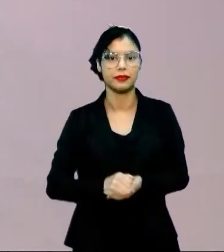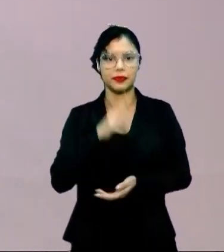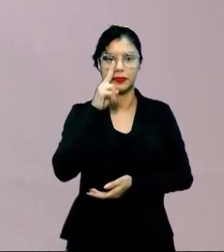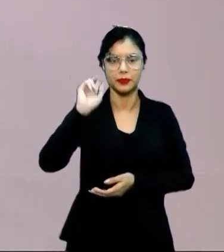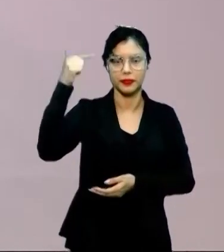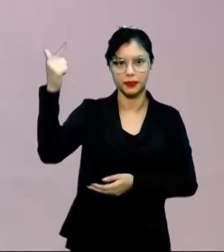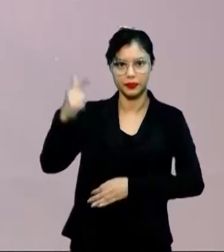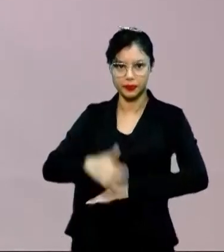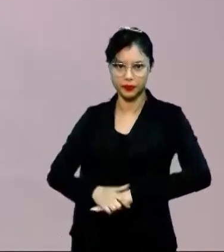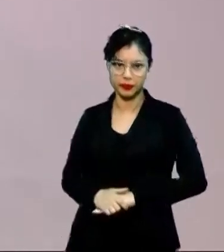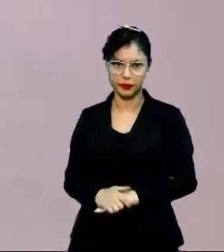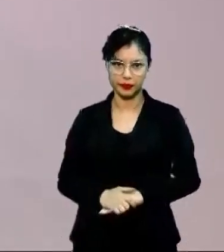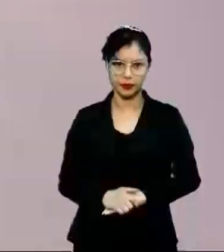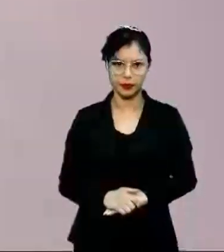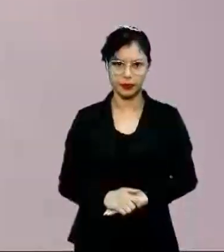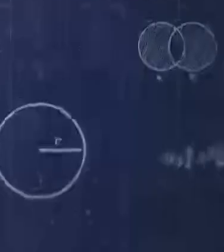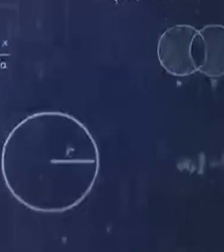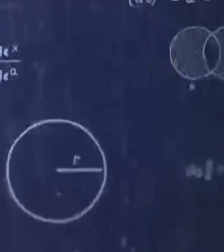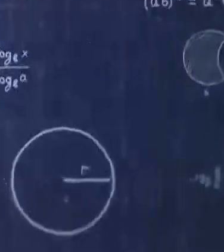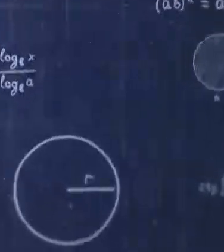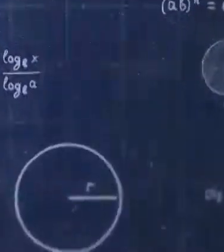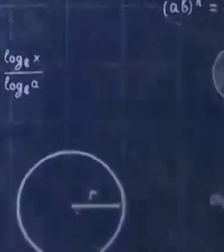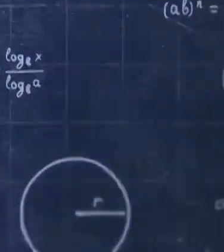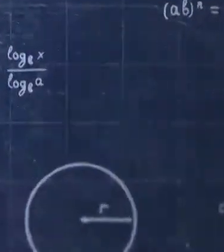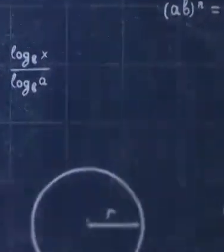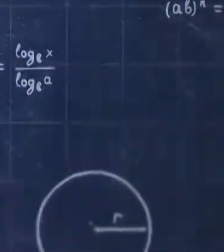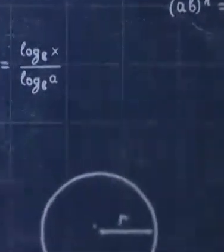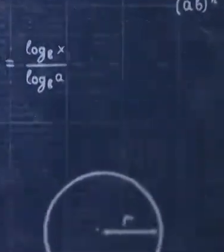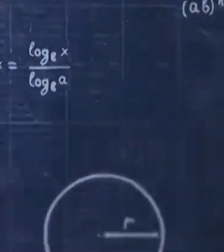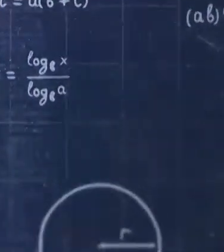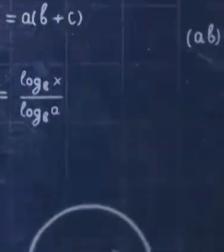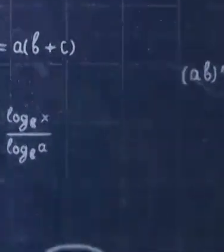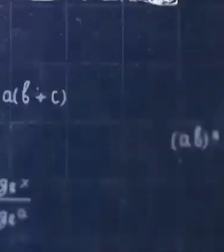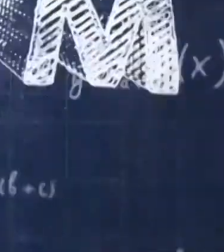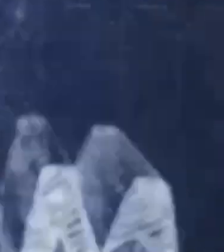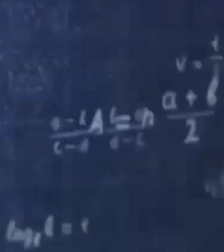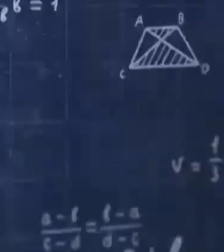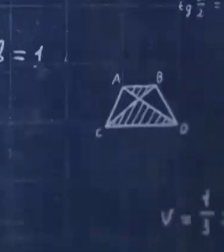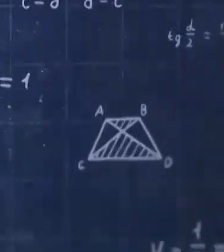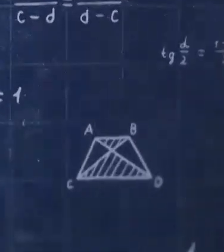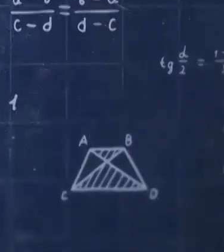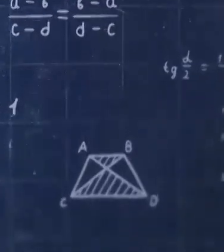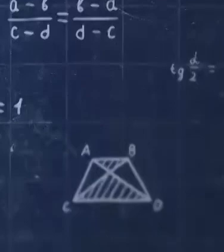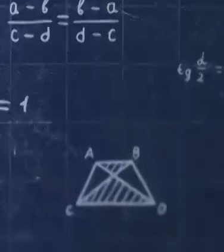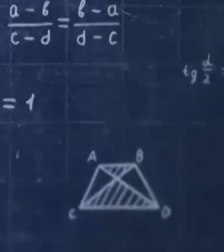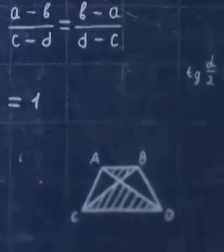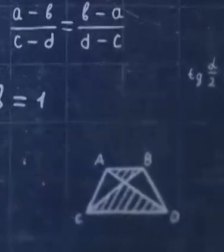gente se vê por aí. Até mais!